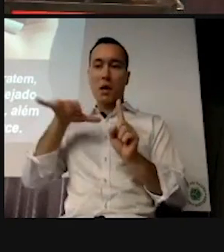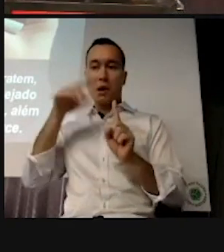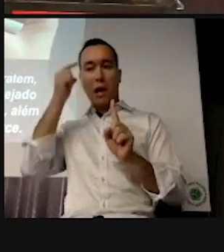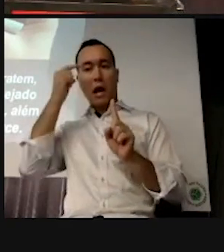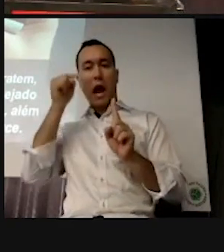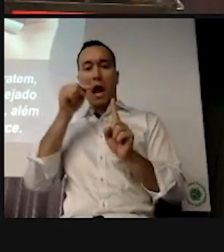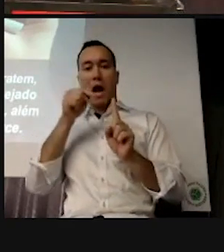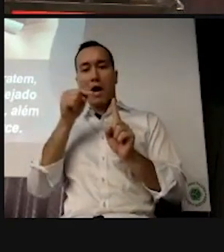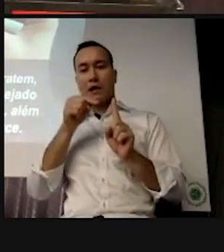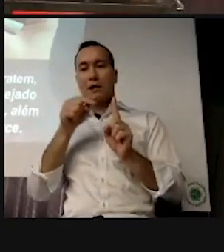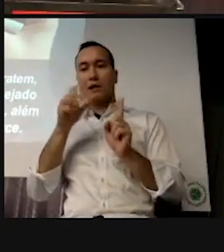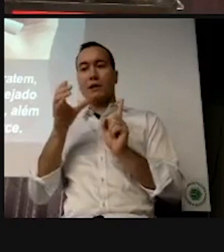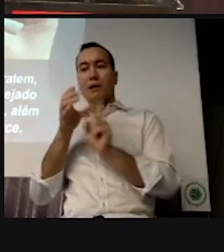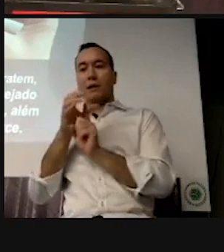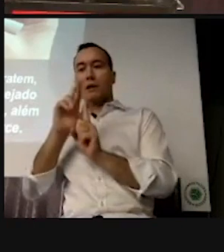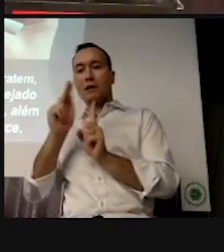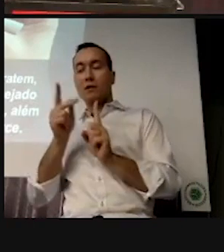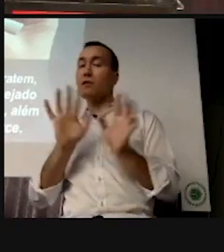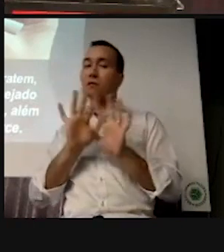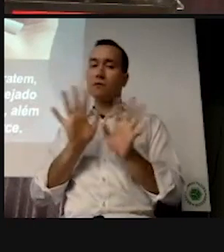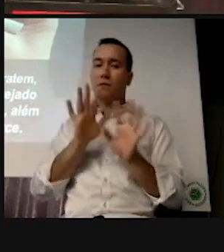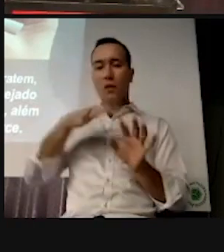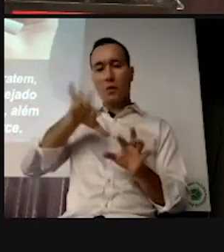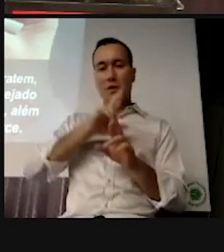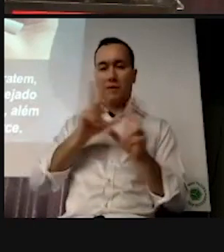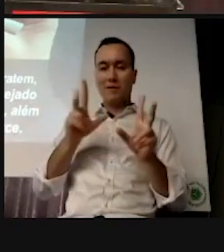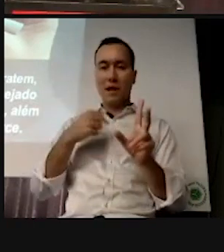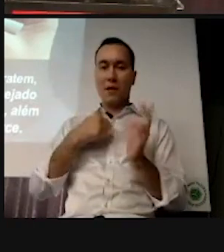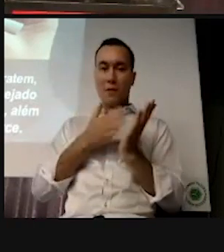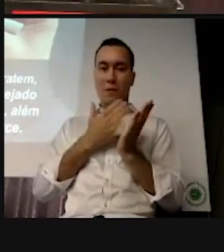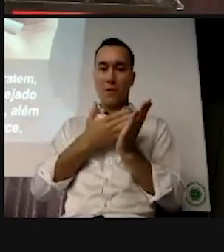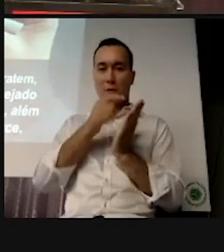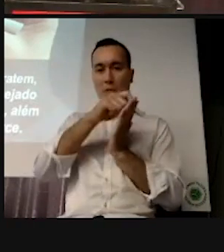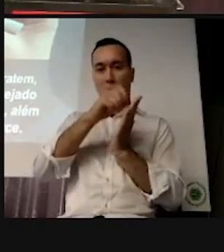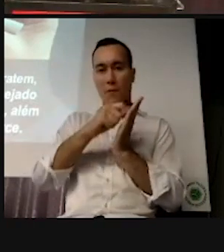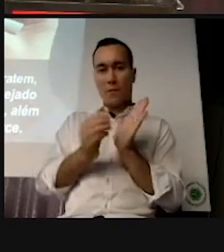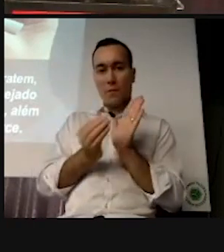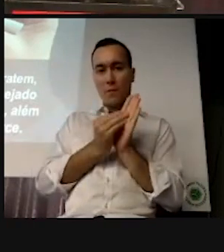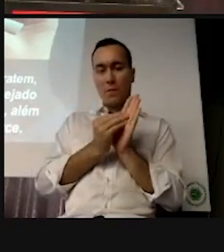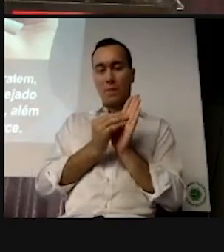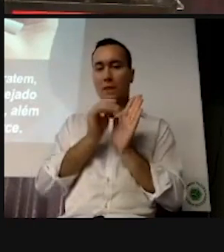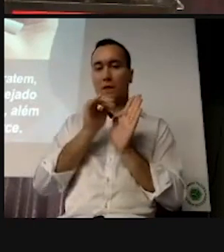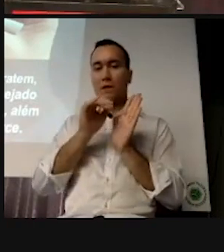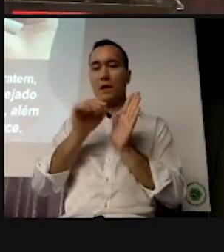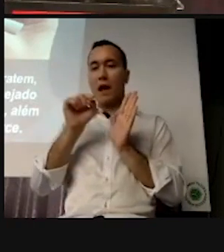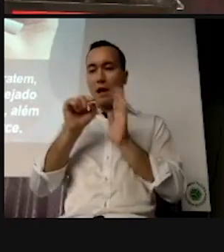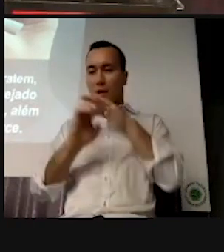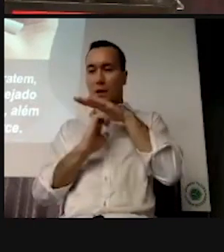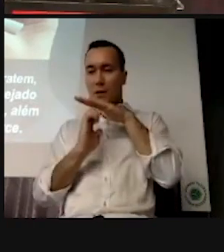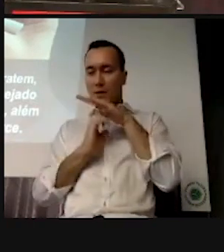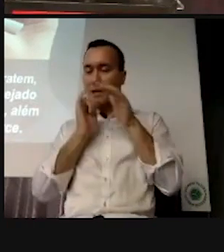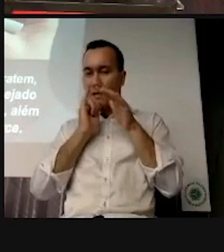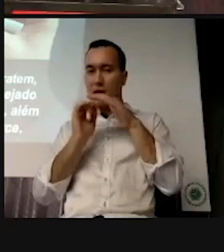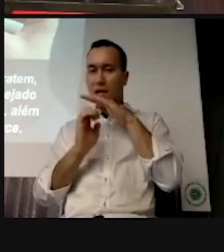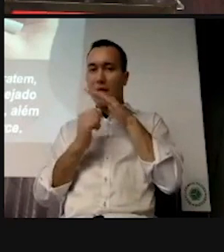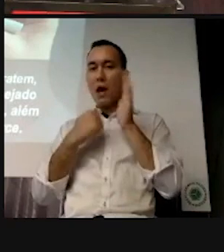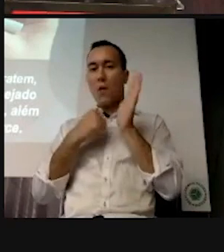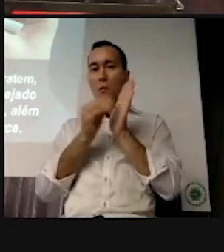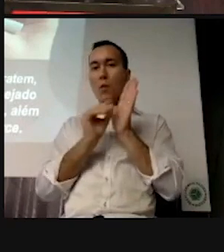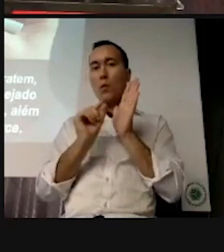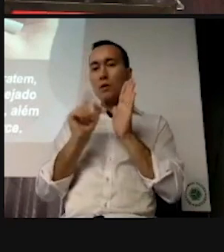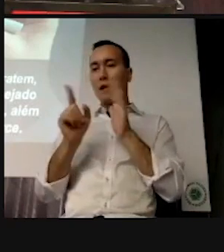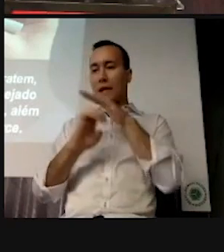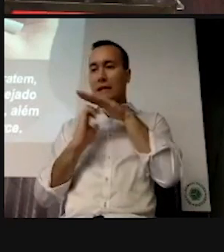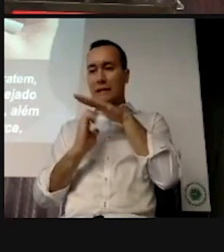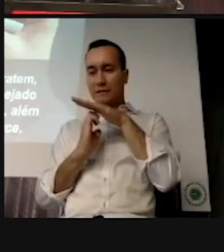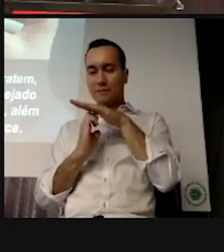Ambev Tech, que é o hub de inovação e tecnologia da Ambev, e lá os processos começam nos times, e o RH é uma etapa